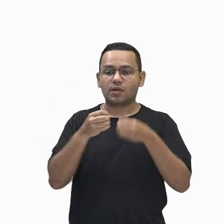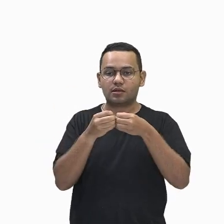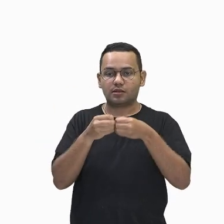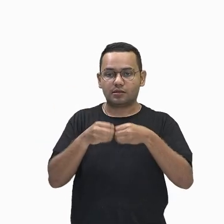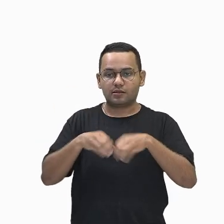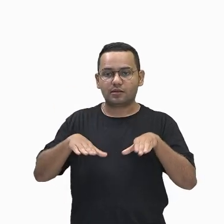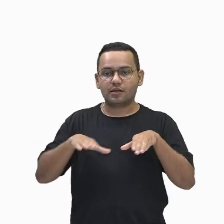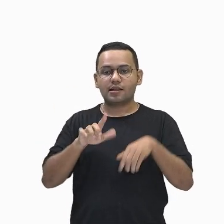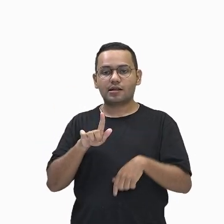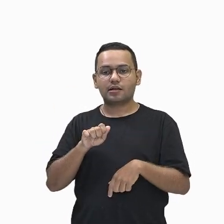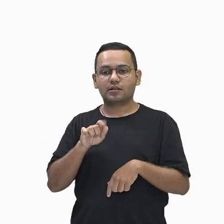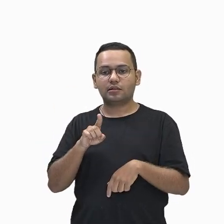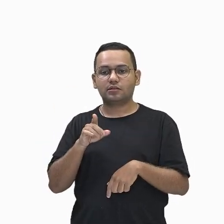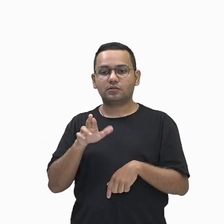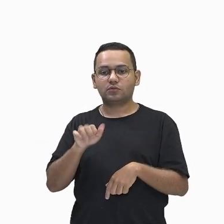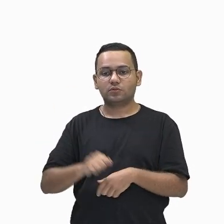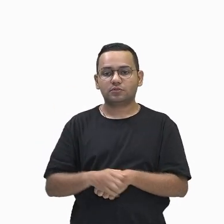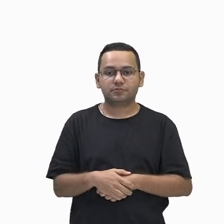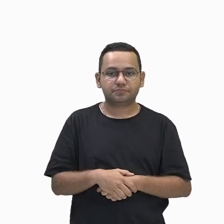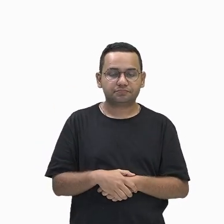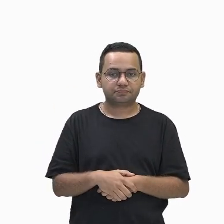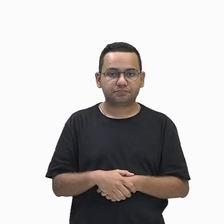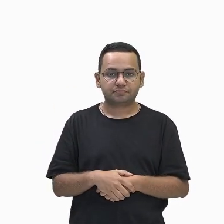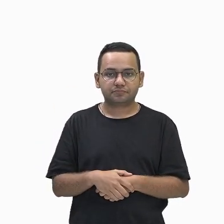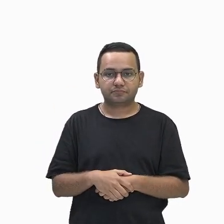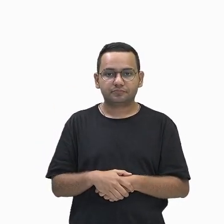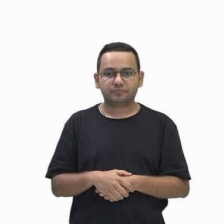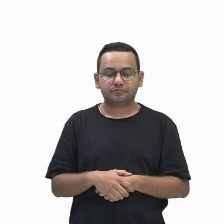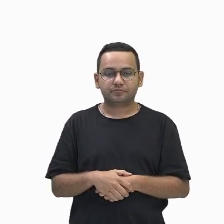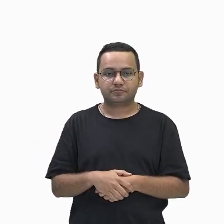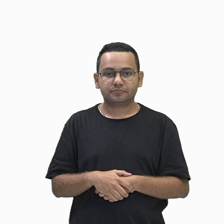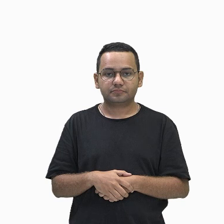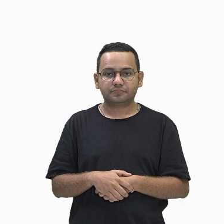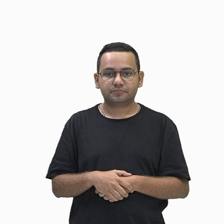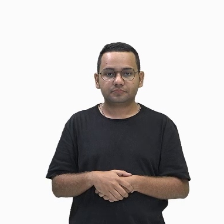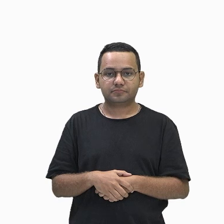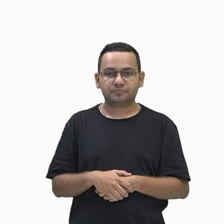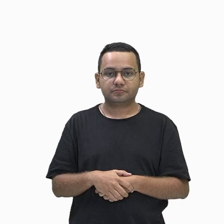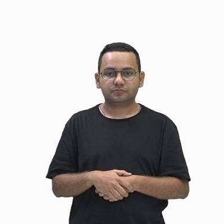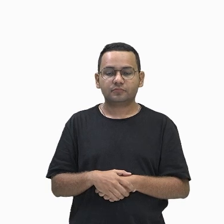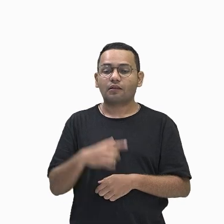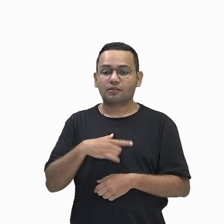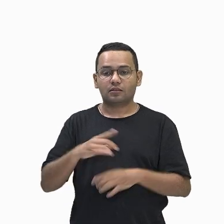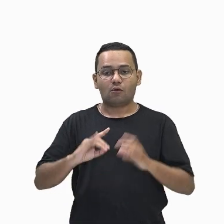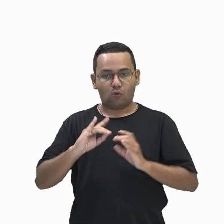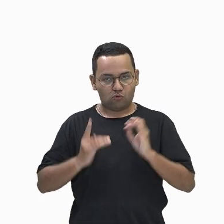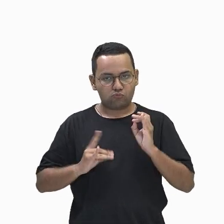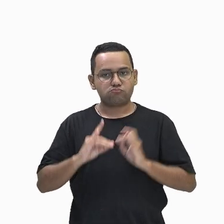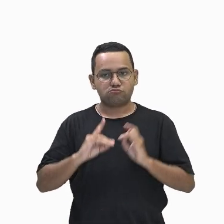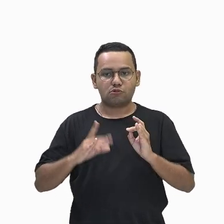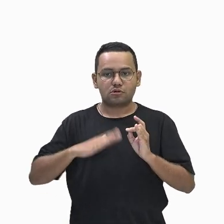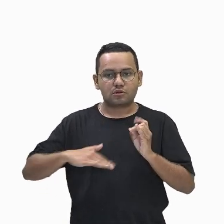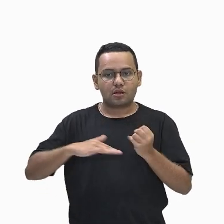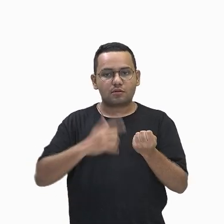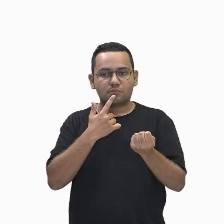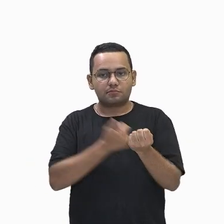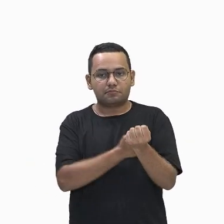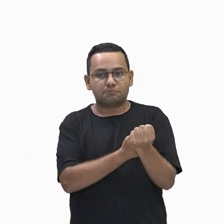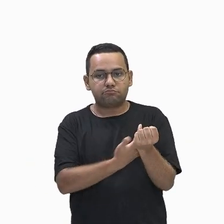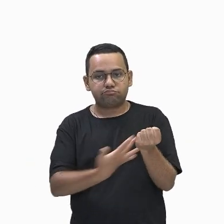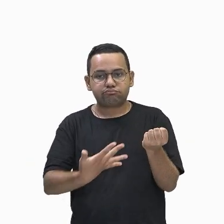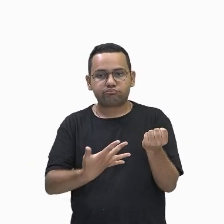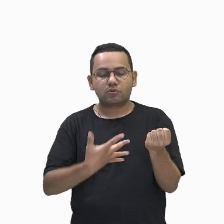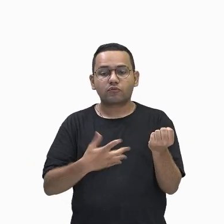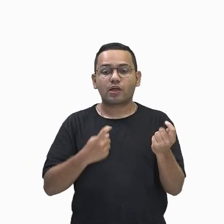apresentadas. Ele é composto por glândulas endócrinas, que liberam hormônios na corrente sanguínea para